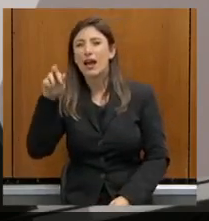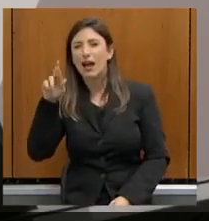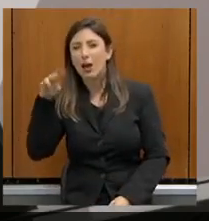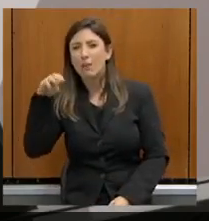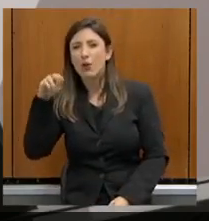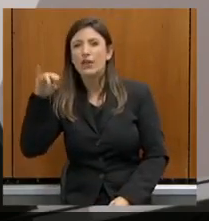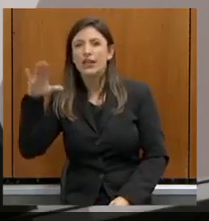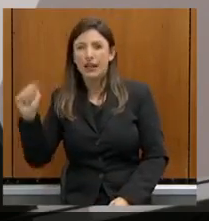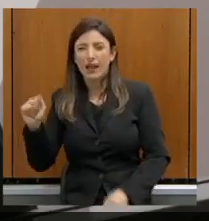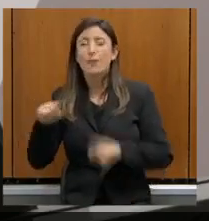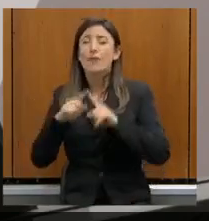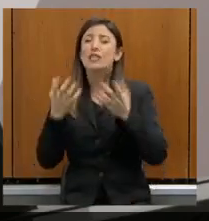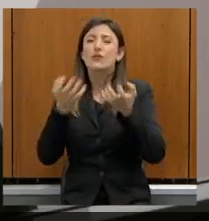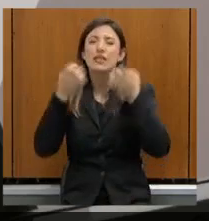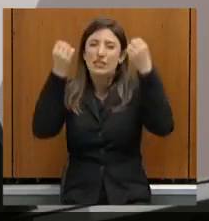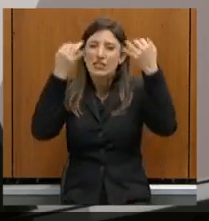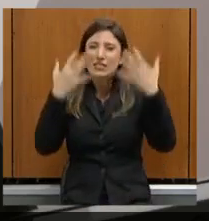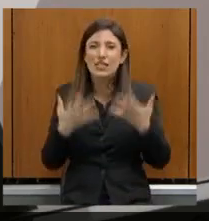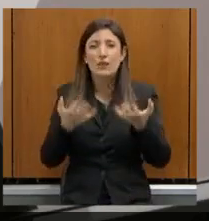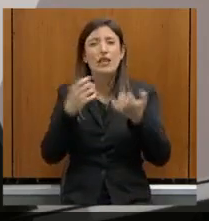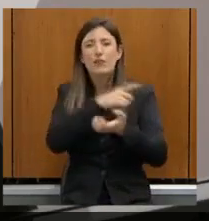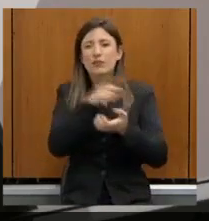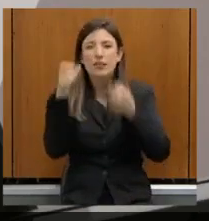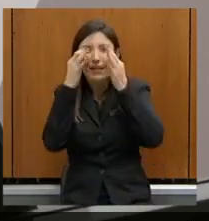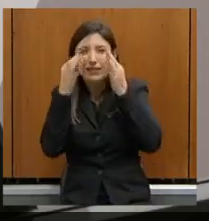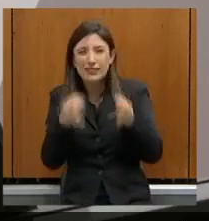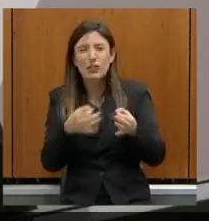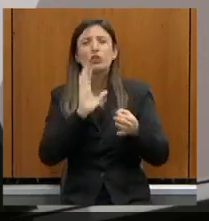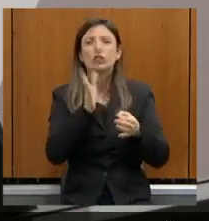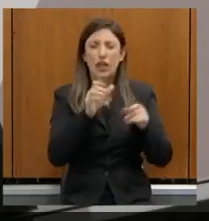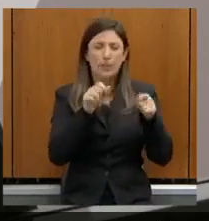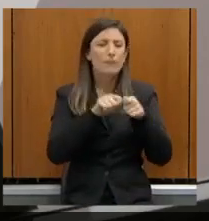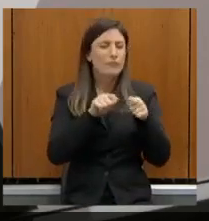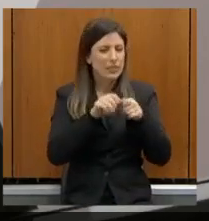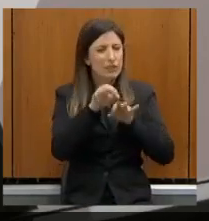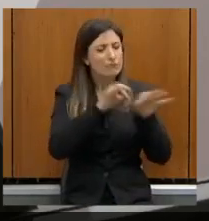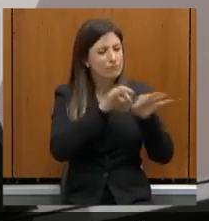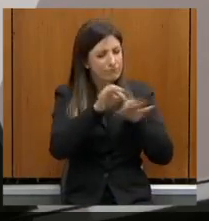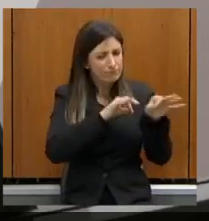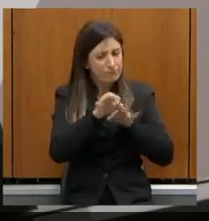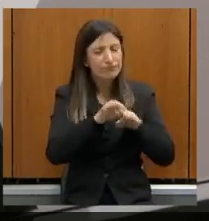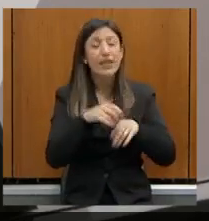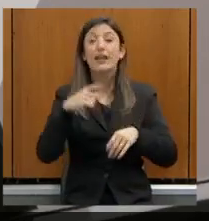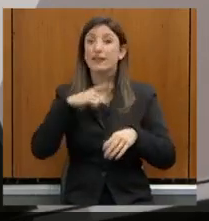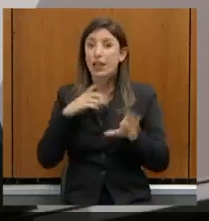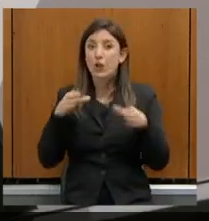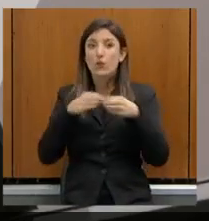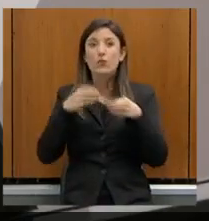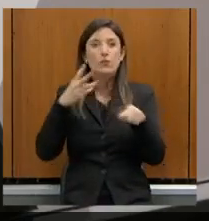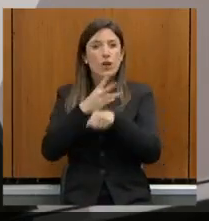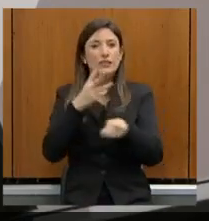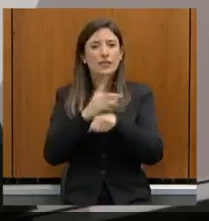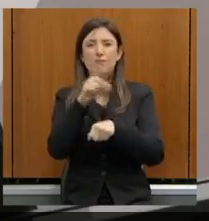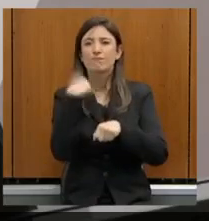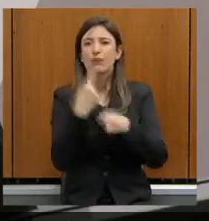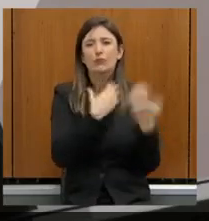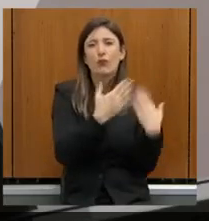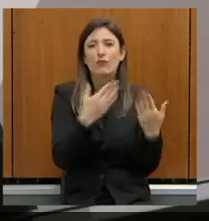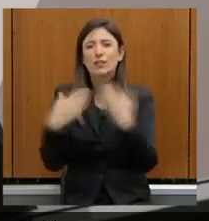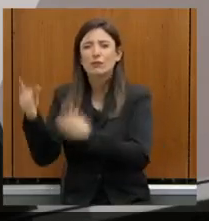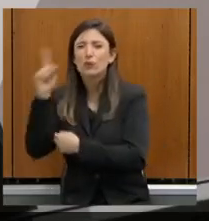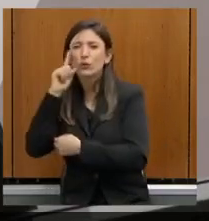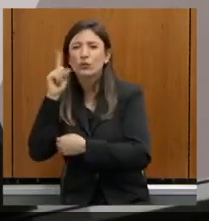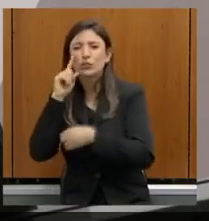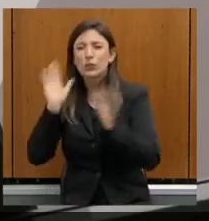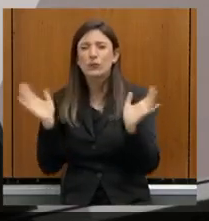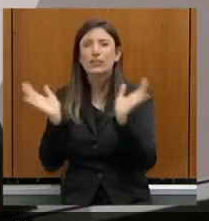ações estão todas feitas. Com o grupo de eventos, nós temos um grupo de WhatsApp que a gente conversa todos os dias com o setor de